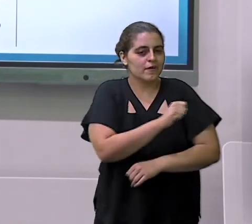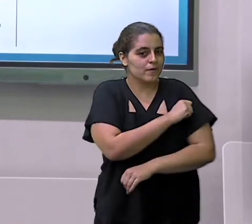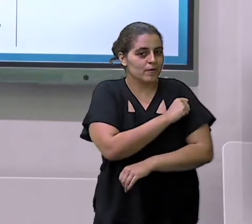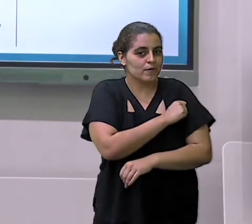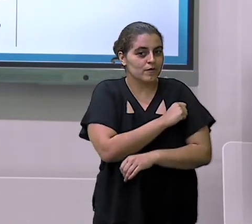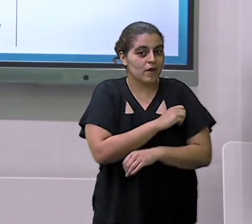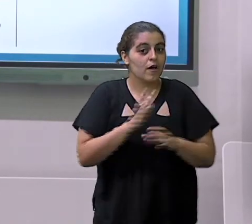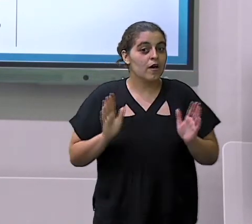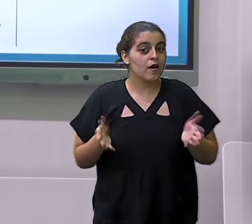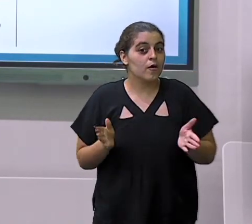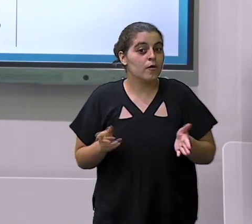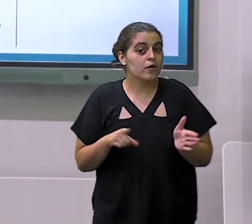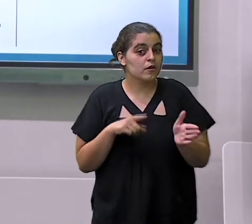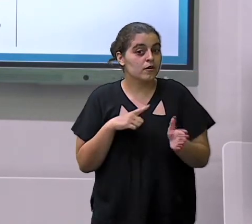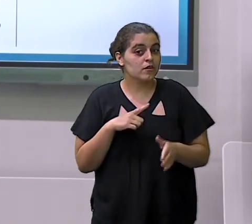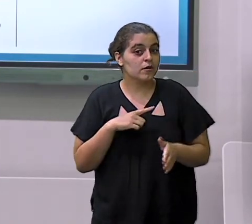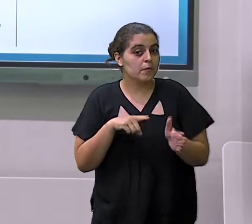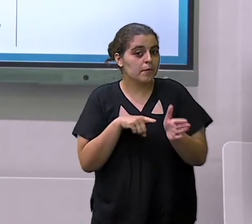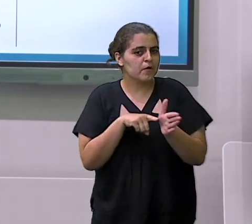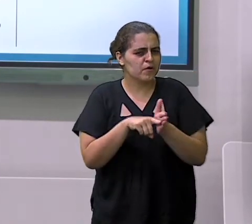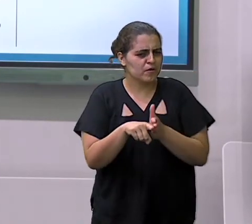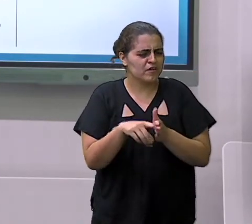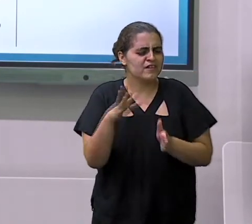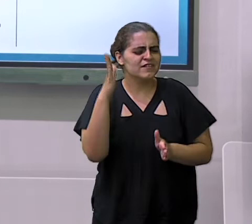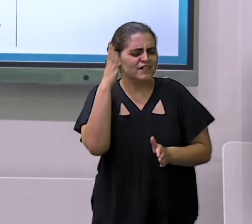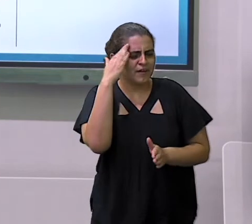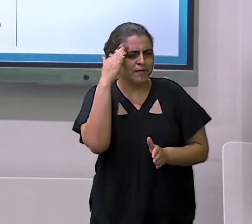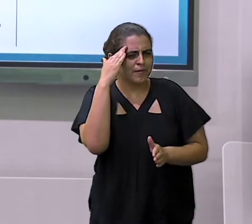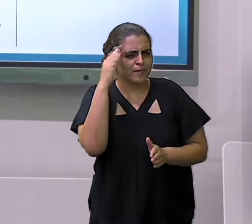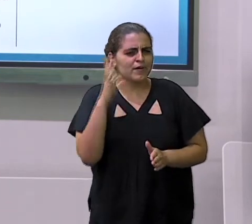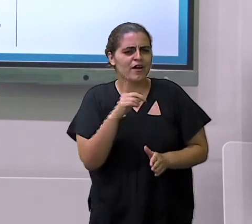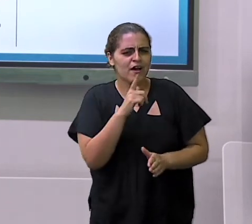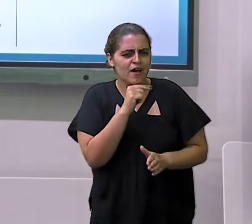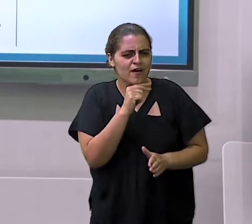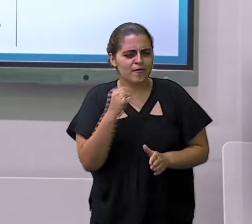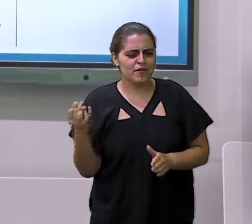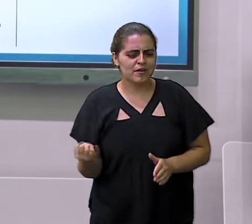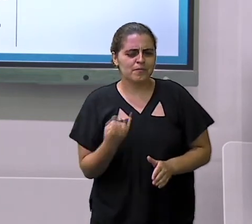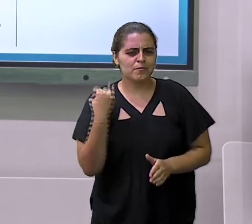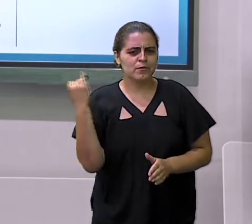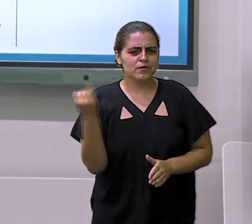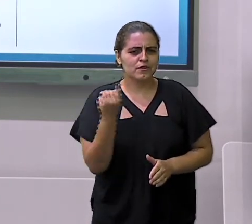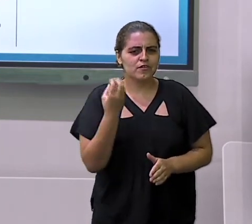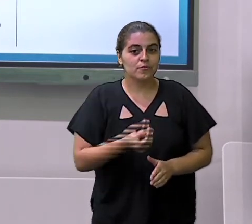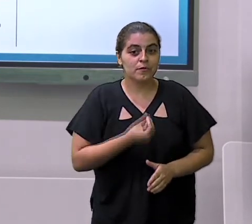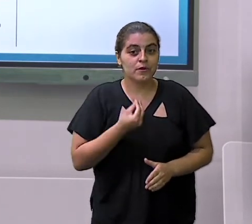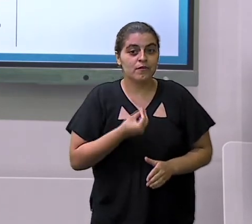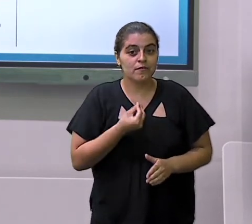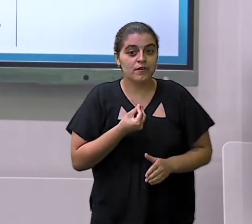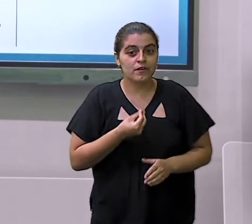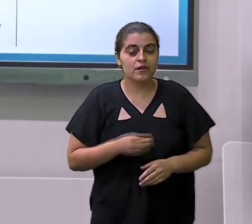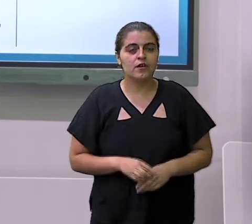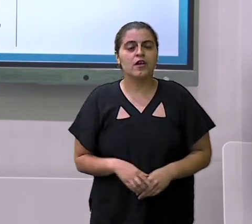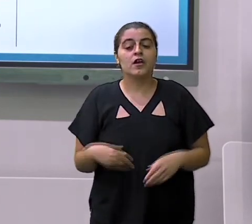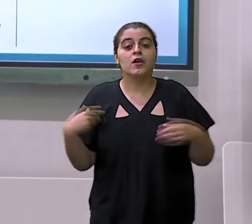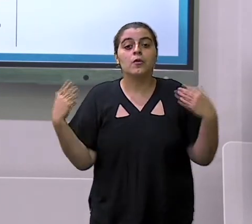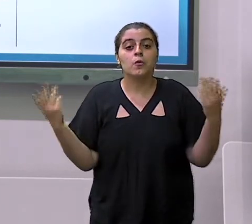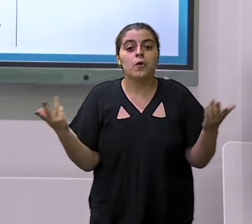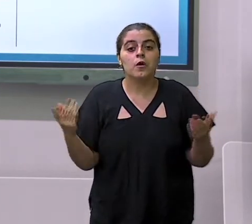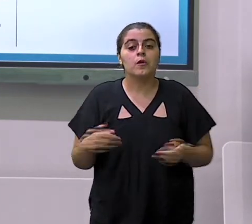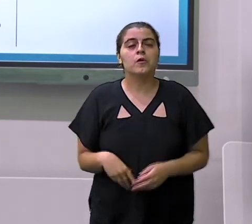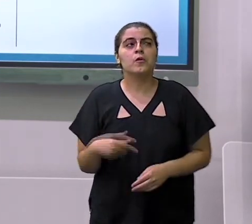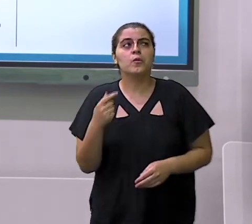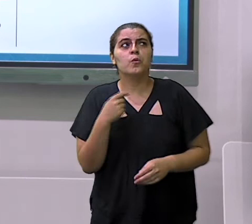vocês. Sabemos, né, que a água ela é importante para a vida. E qual é o nosso papel para cuidar